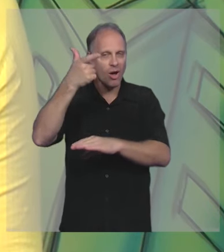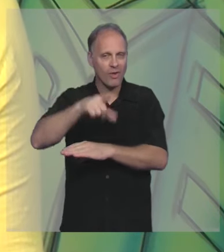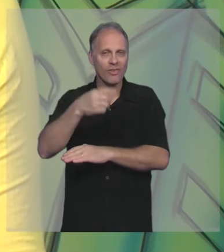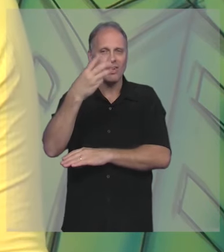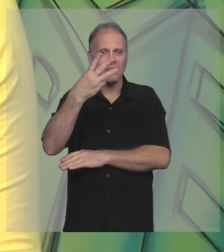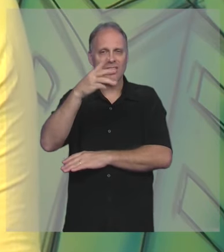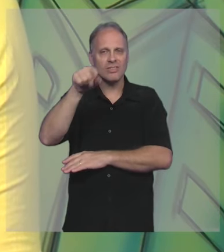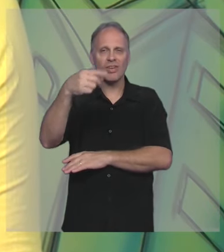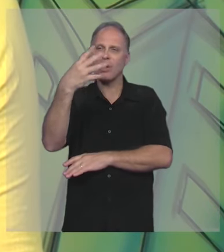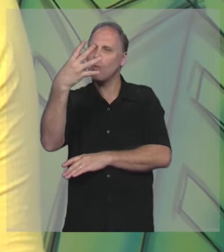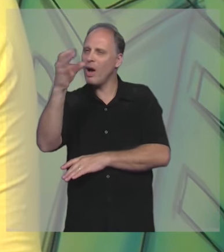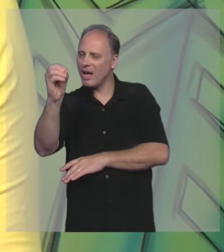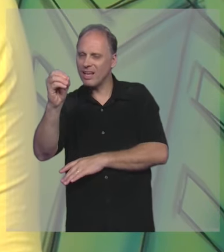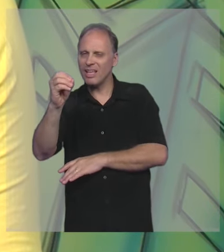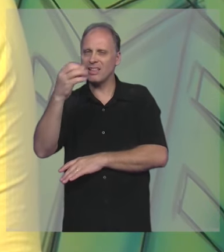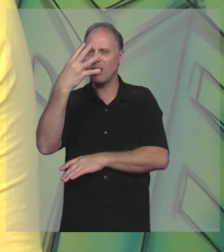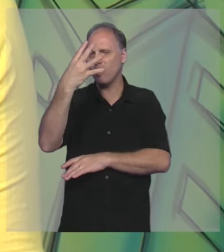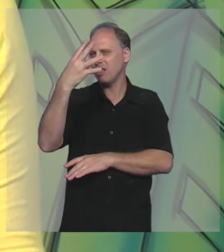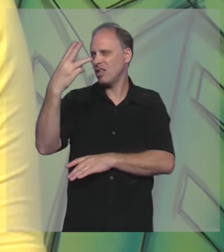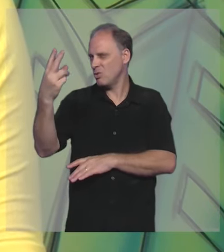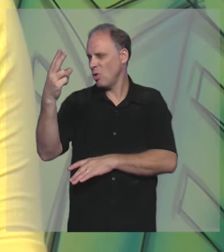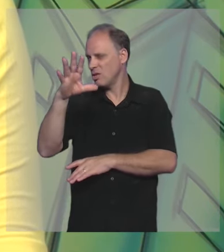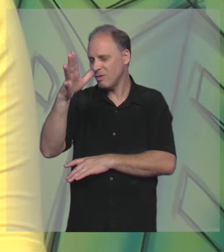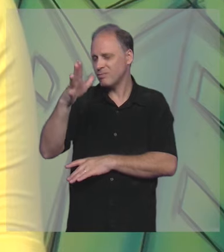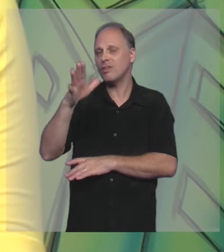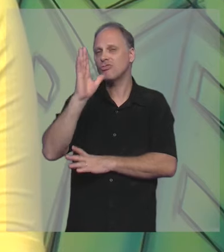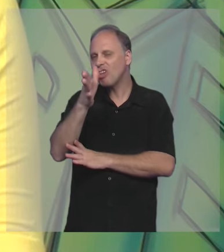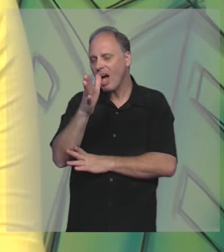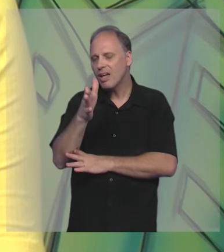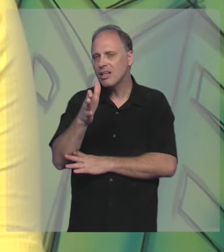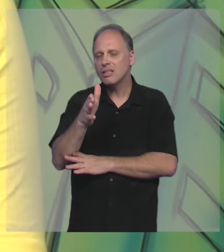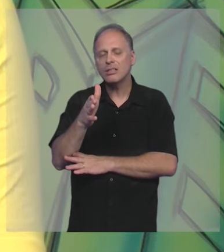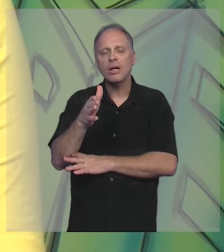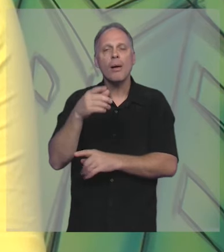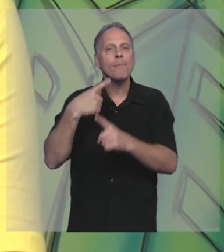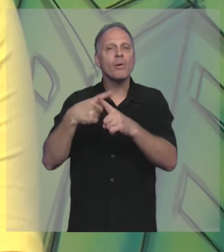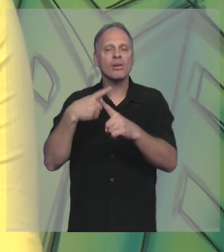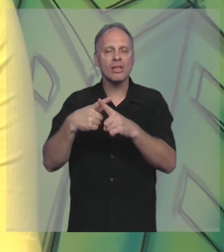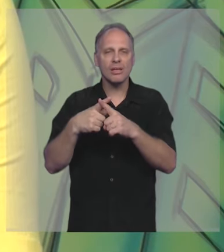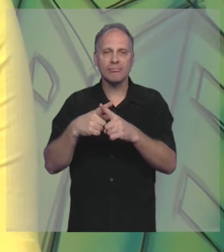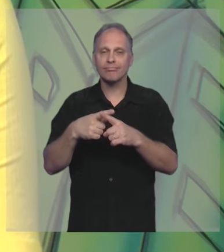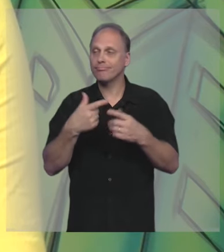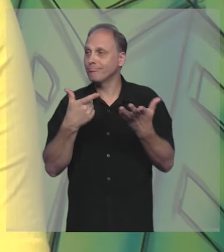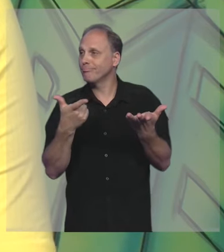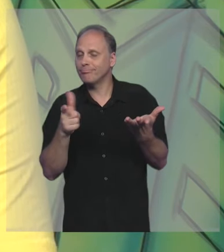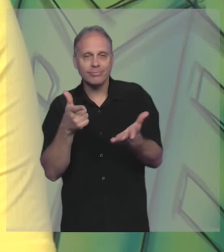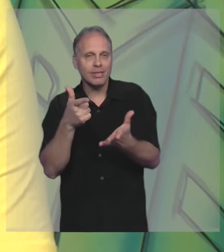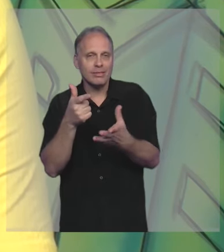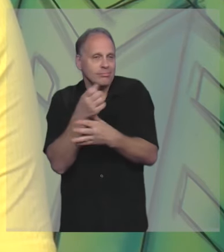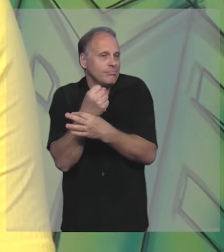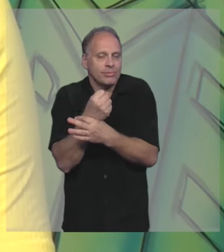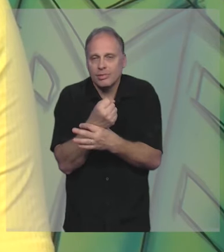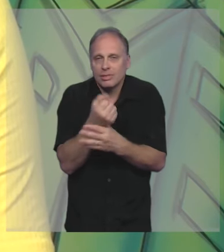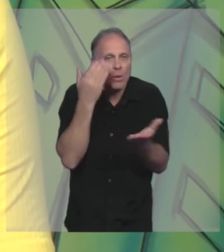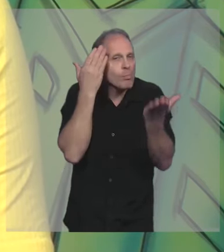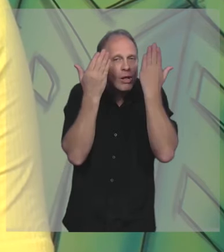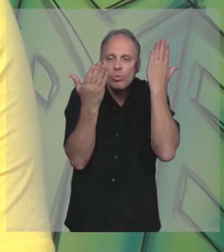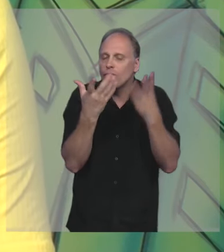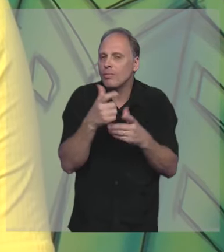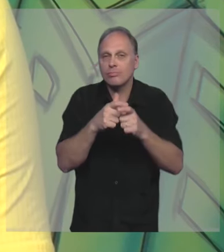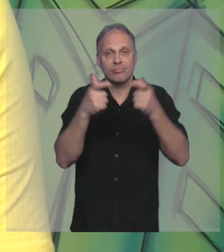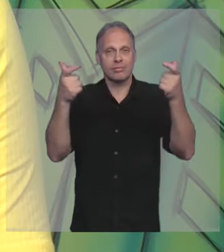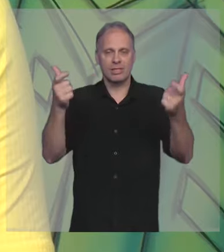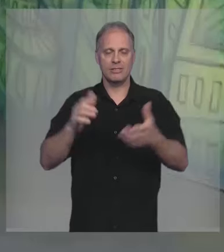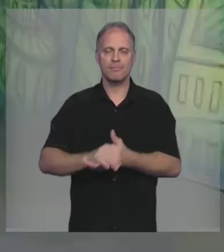a 13,40, 13,42 já, exatamente por causa da incerteza de todo esse cenário